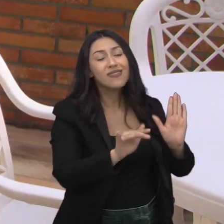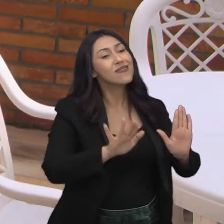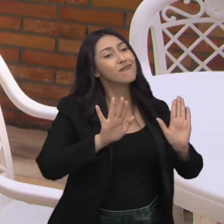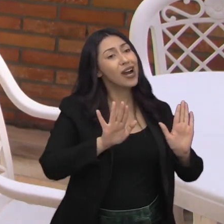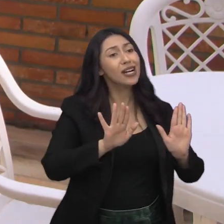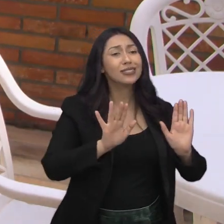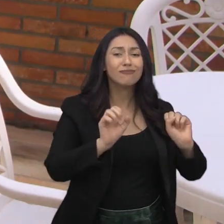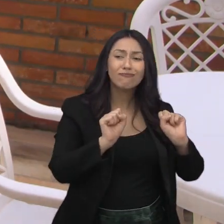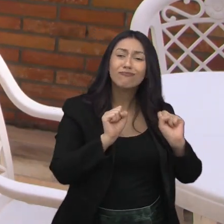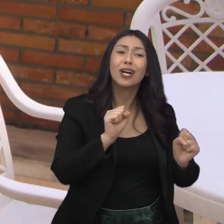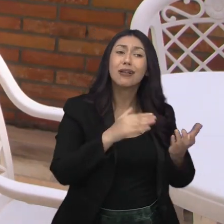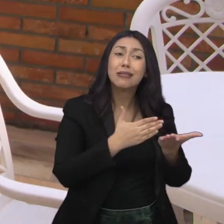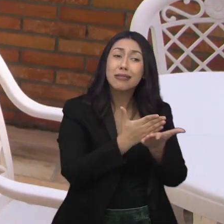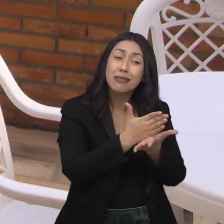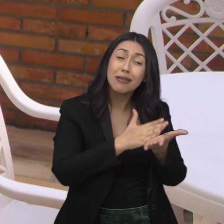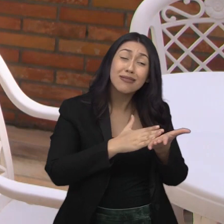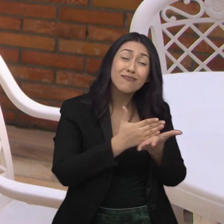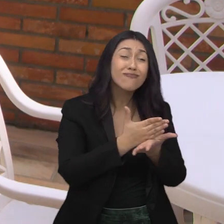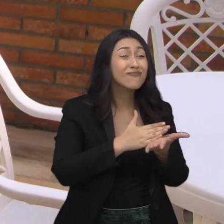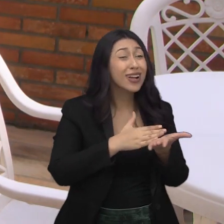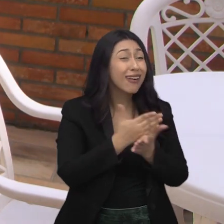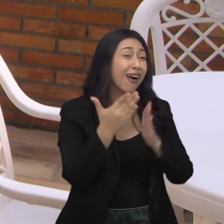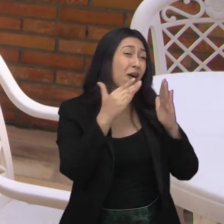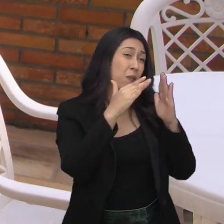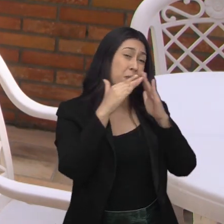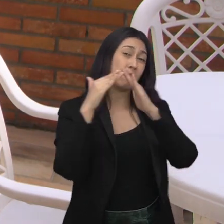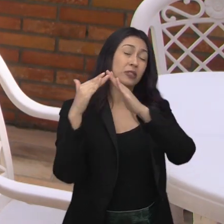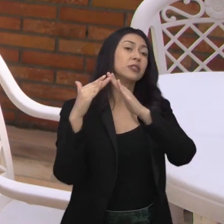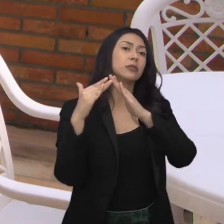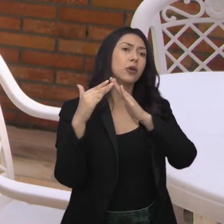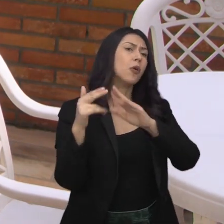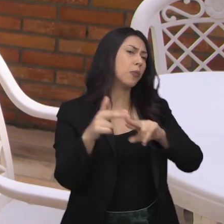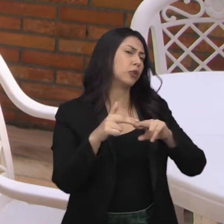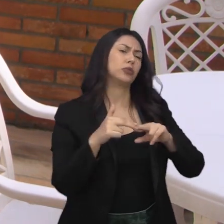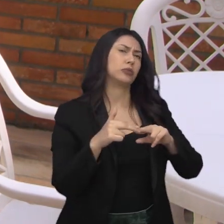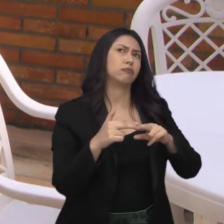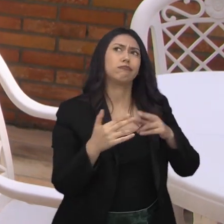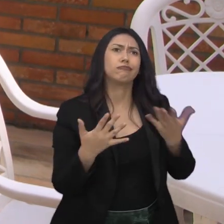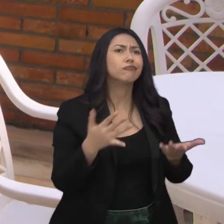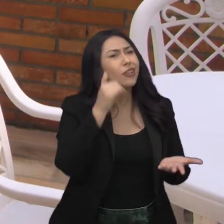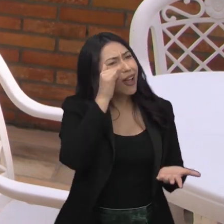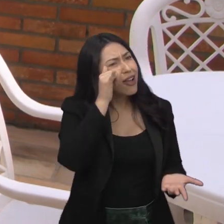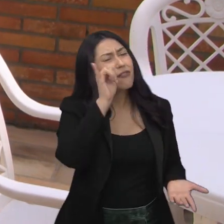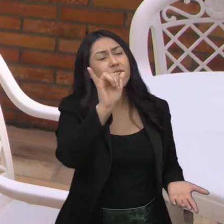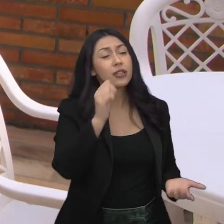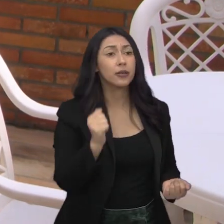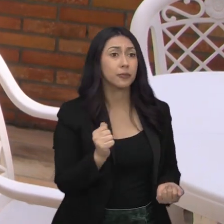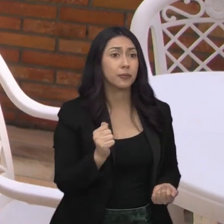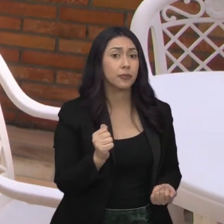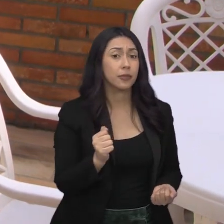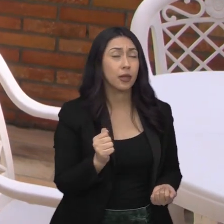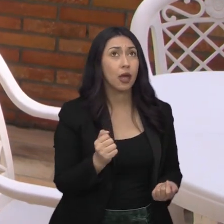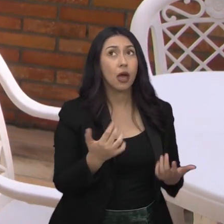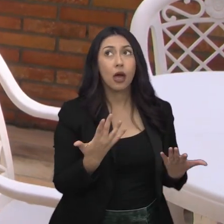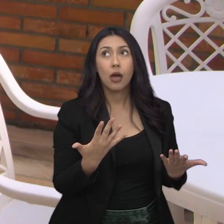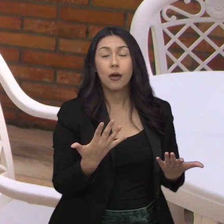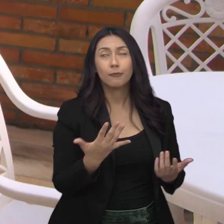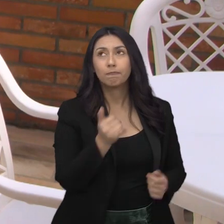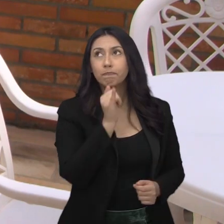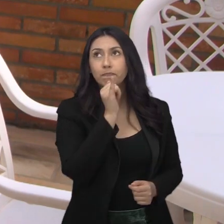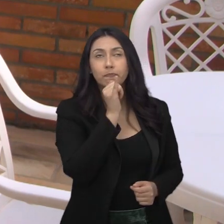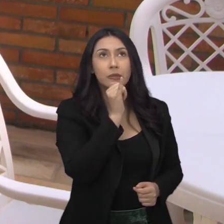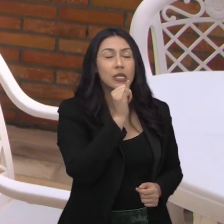e que pode gerar um incômodo no seu vizinho, eu acho que você não deveria fazer.